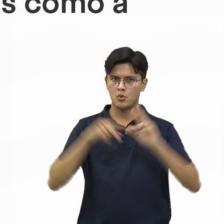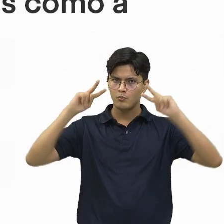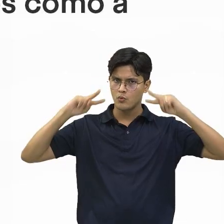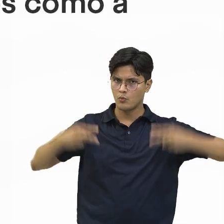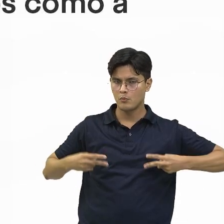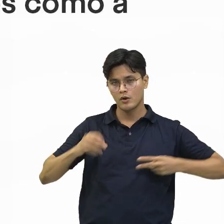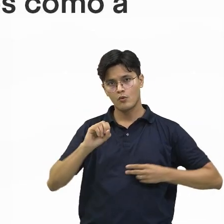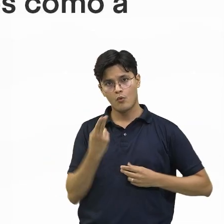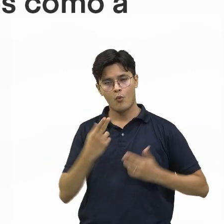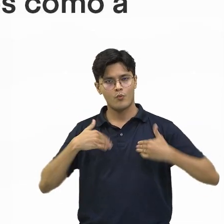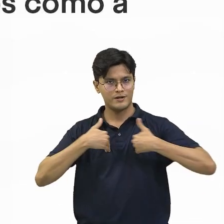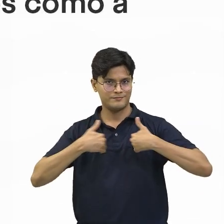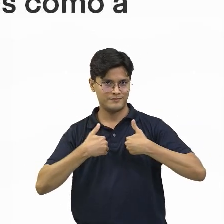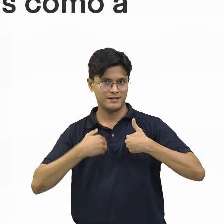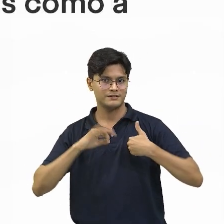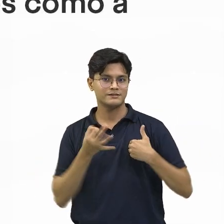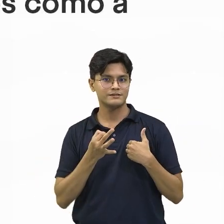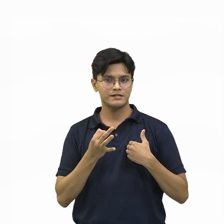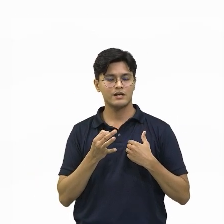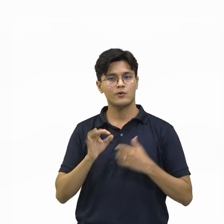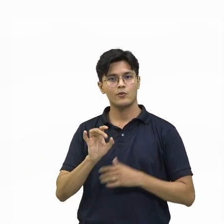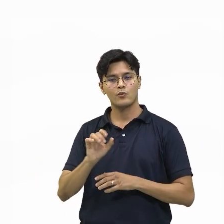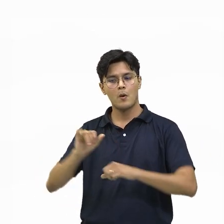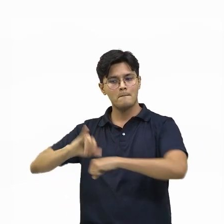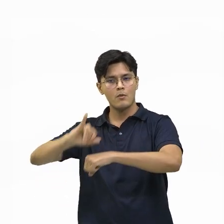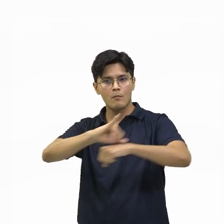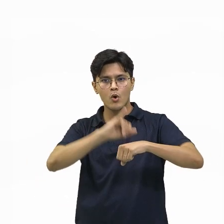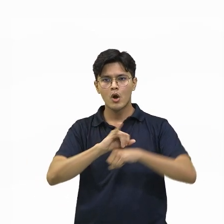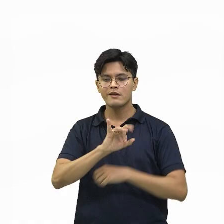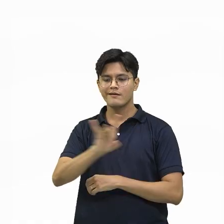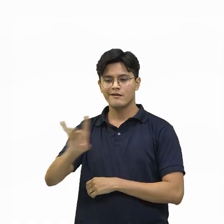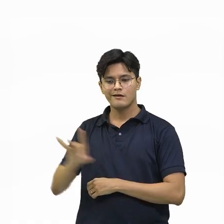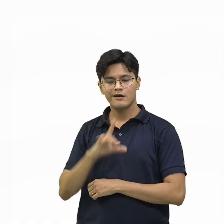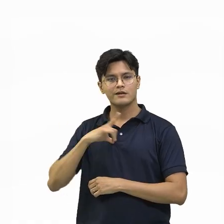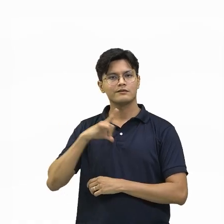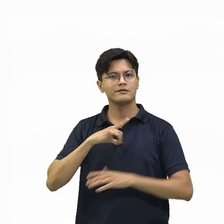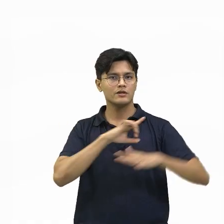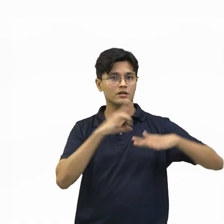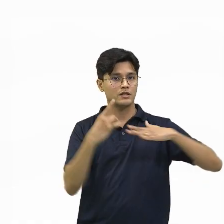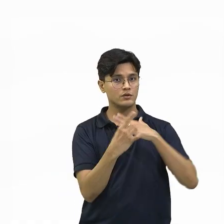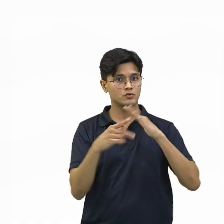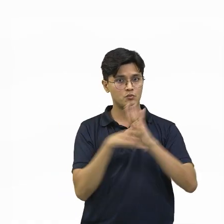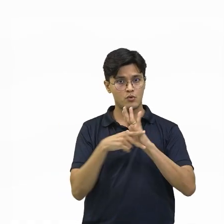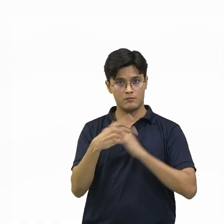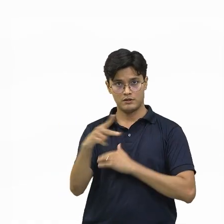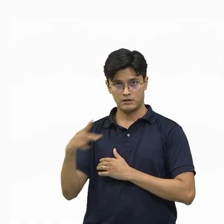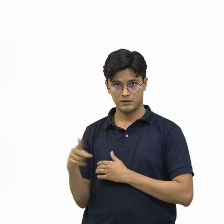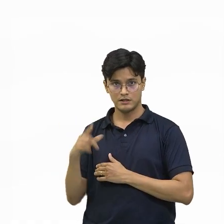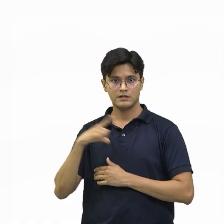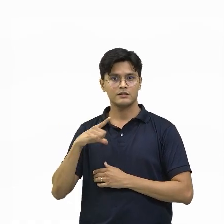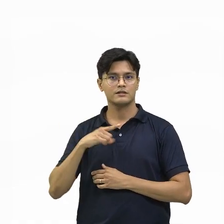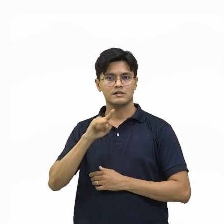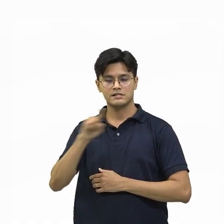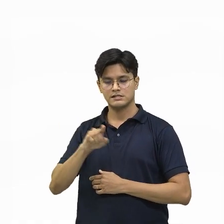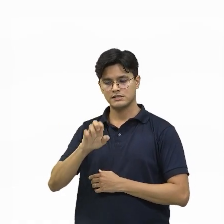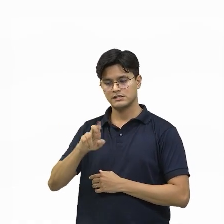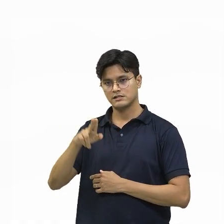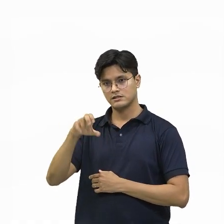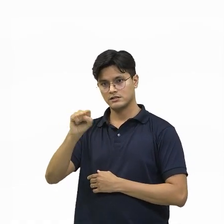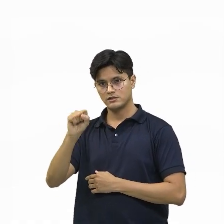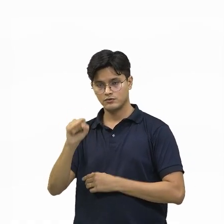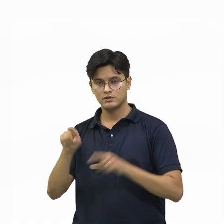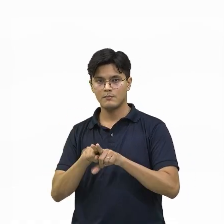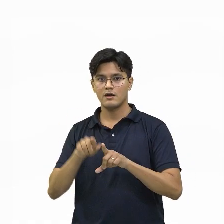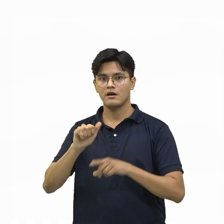o seu deus. Entre os deuses mais famosos nós temos Zeus, Afrodite e a